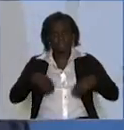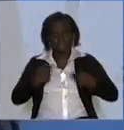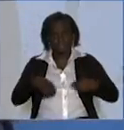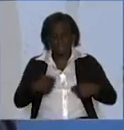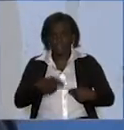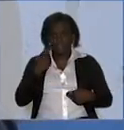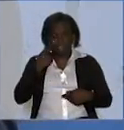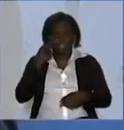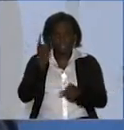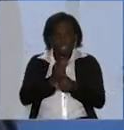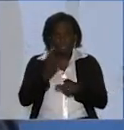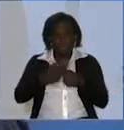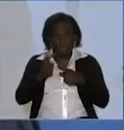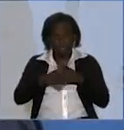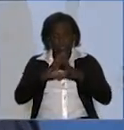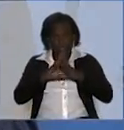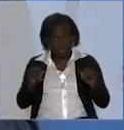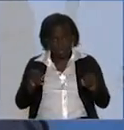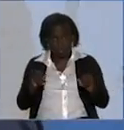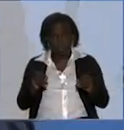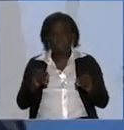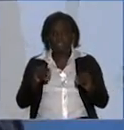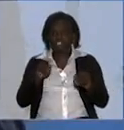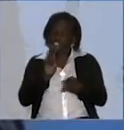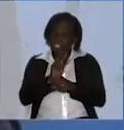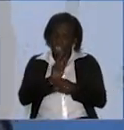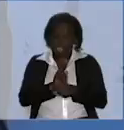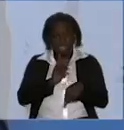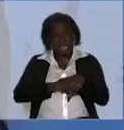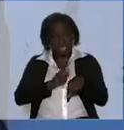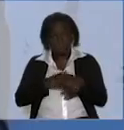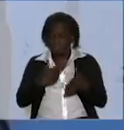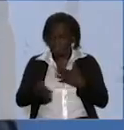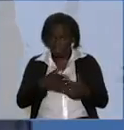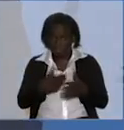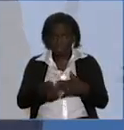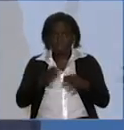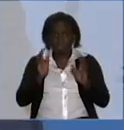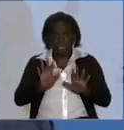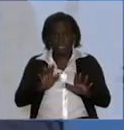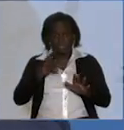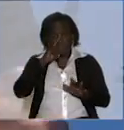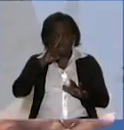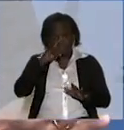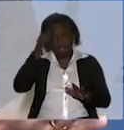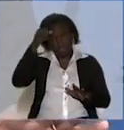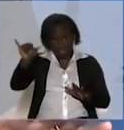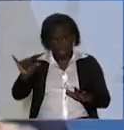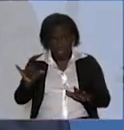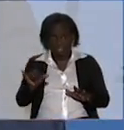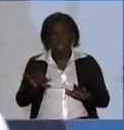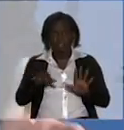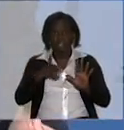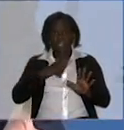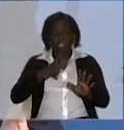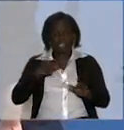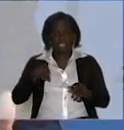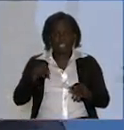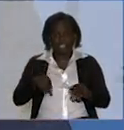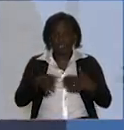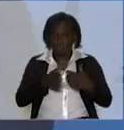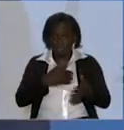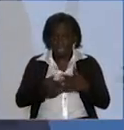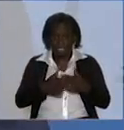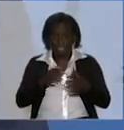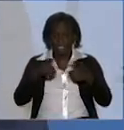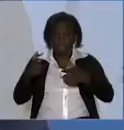Maracanã, vamos encontrar uma maneira, e mesmo que seja provisória e temporária, claro, sem colocar em risco ninguém, porque nós temos